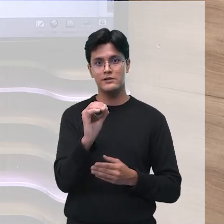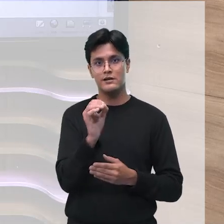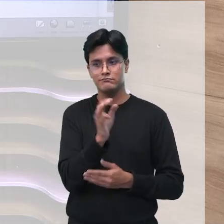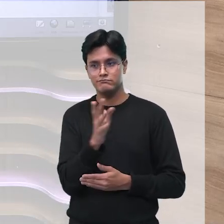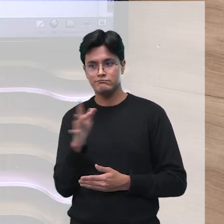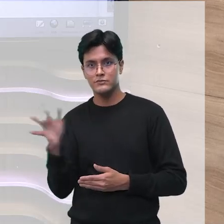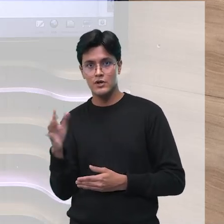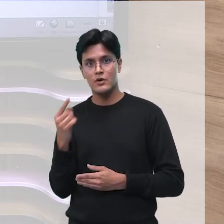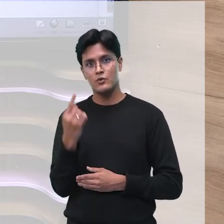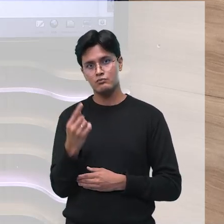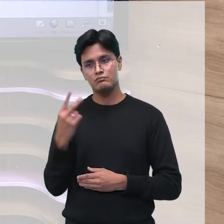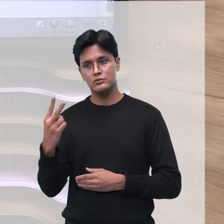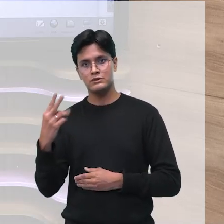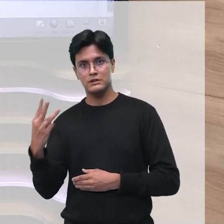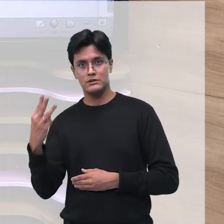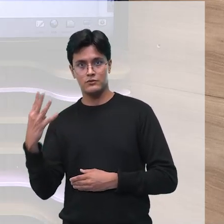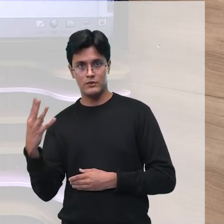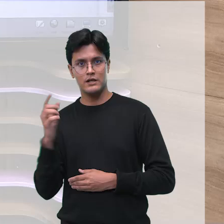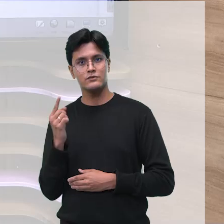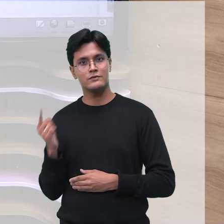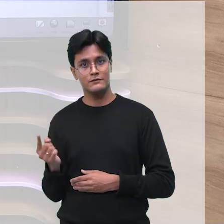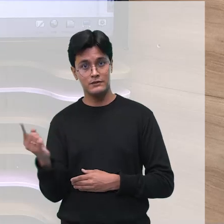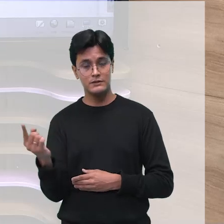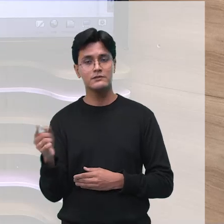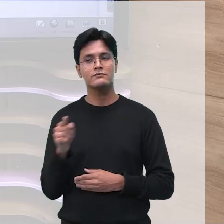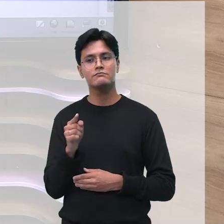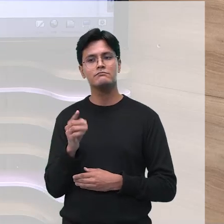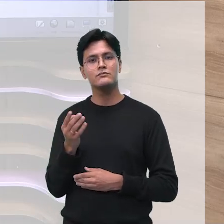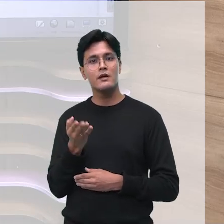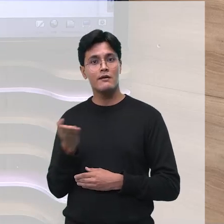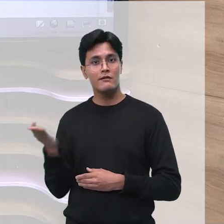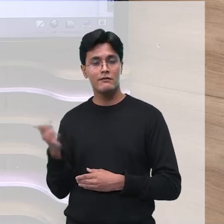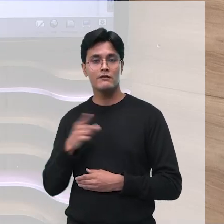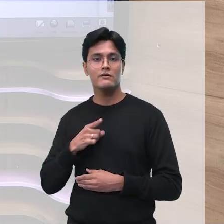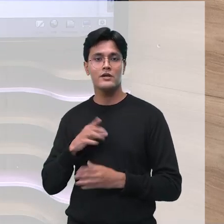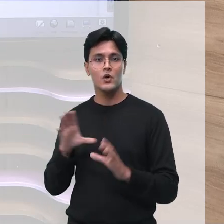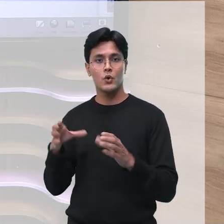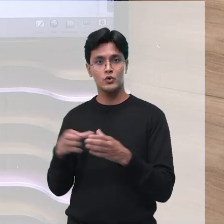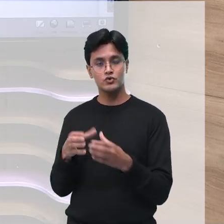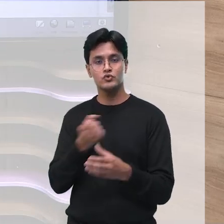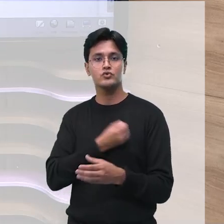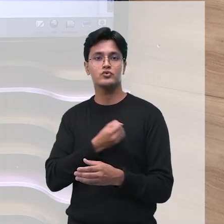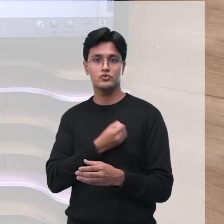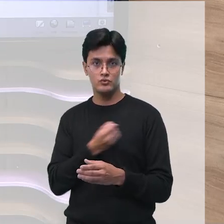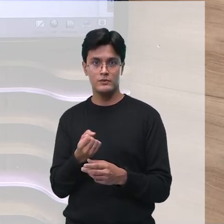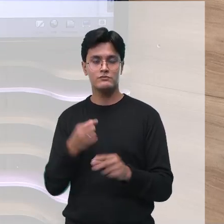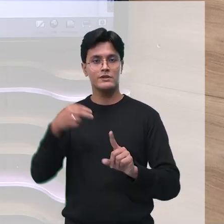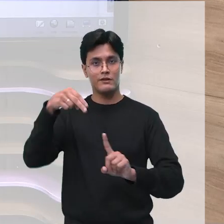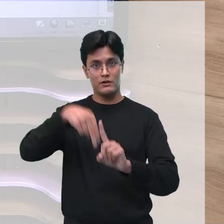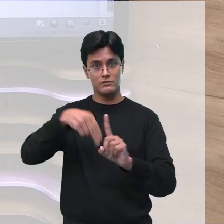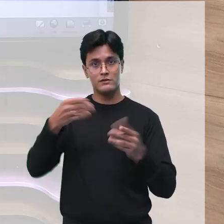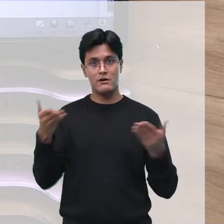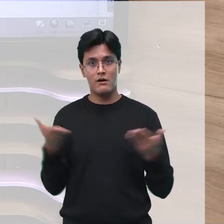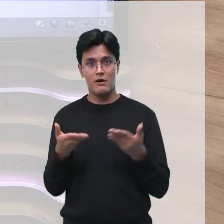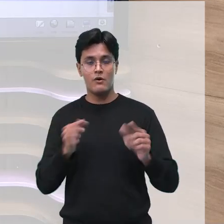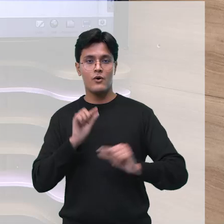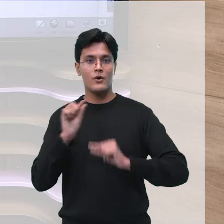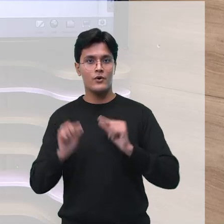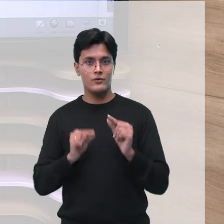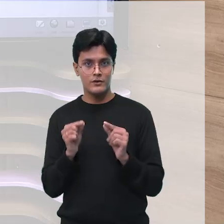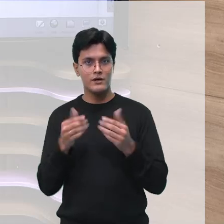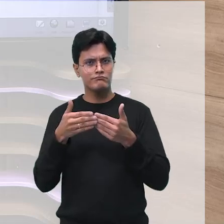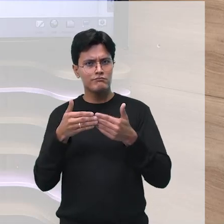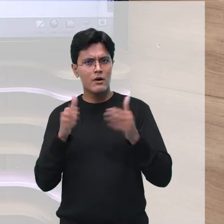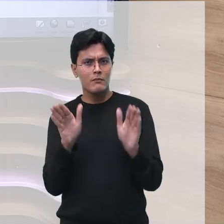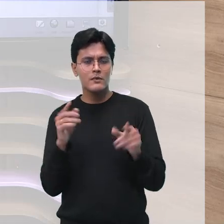diante, 0, 1, 2, 3, infinitamente, eles são chamados de conjunto dos números naturais. E agora ele vai